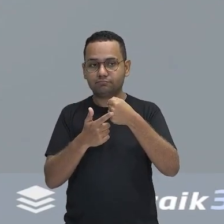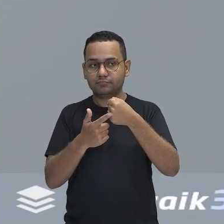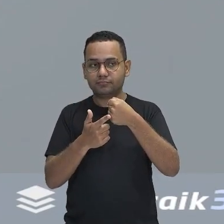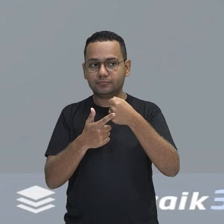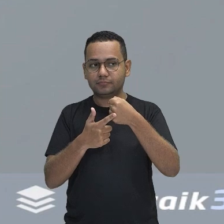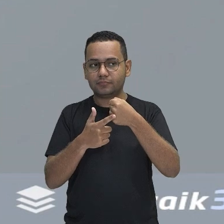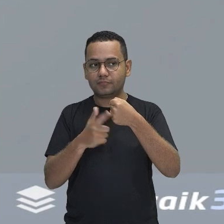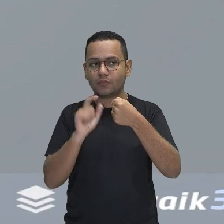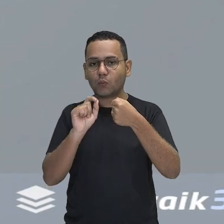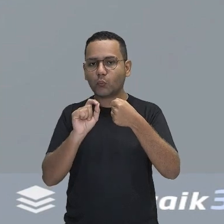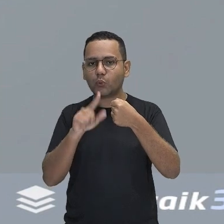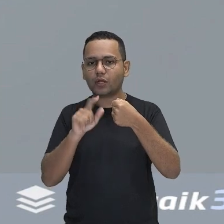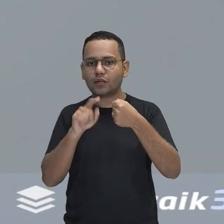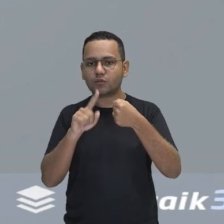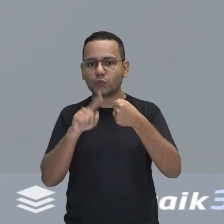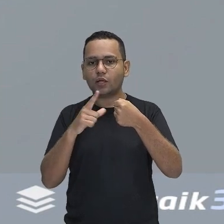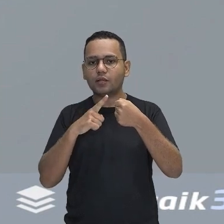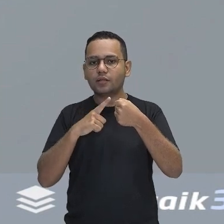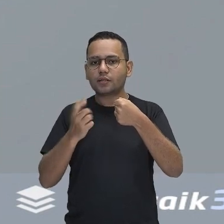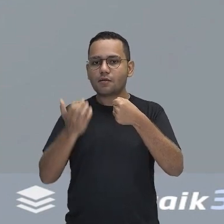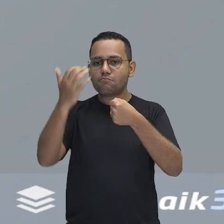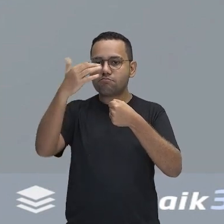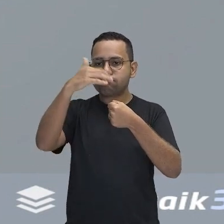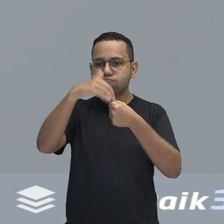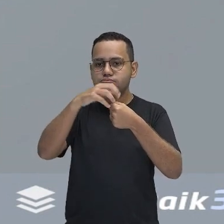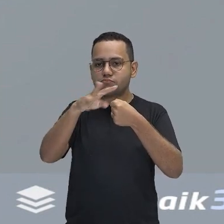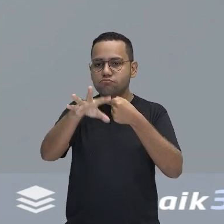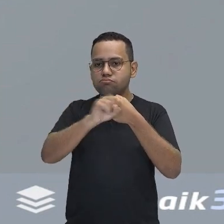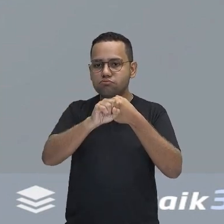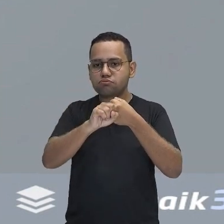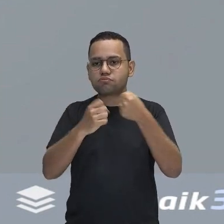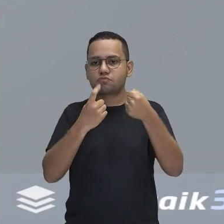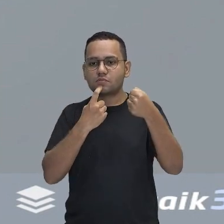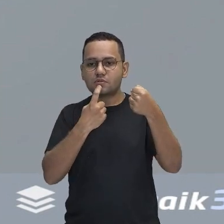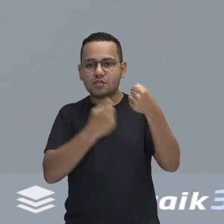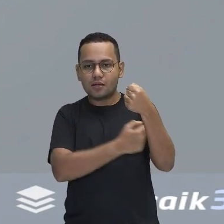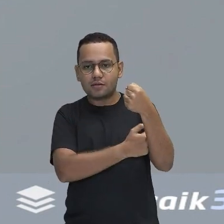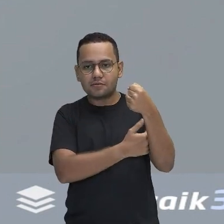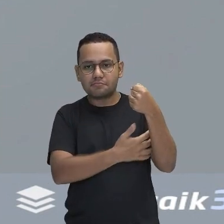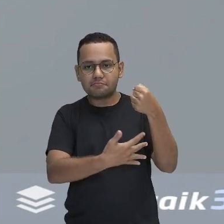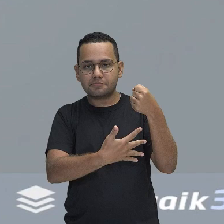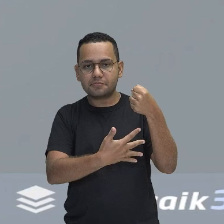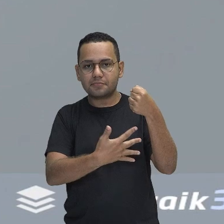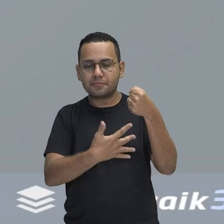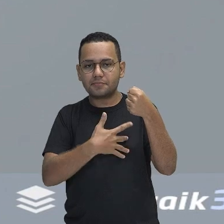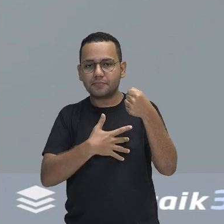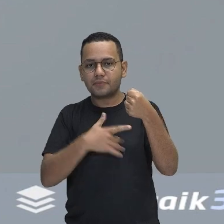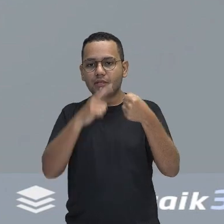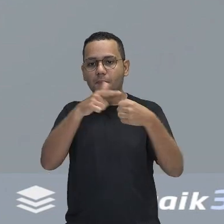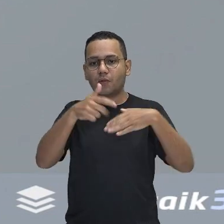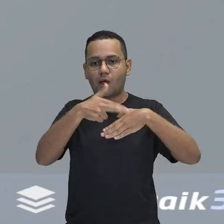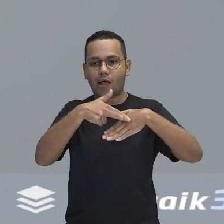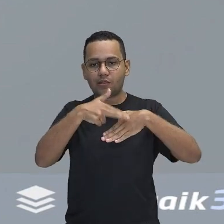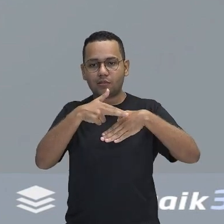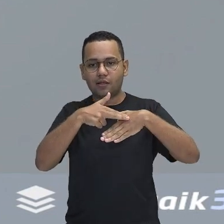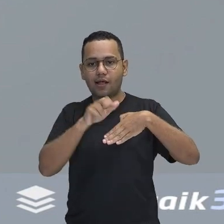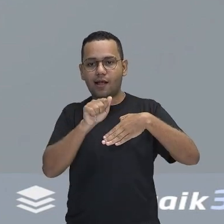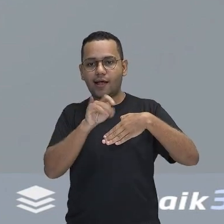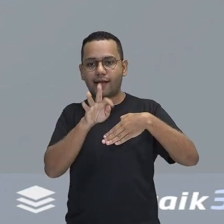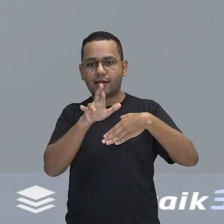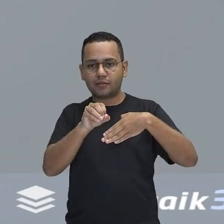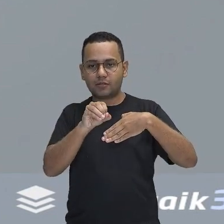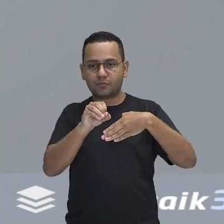tecidos e dos órgãos no nosso átrio esquerdo e passando para